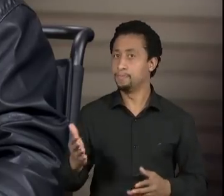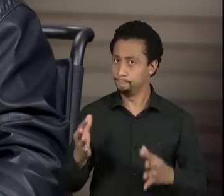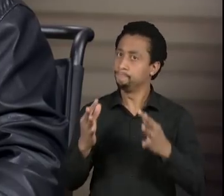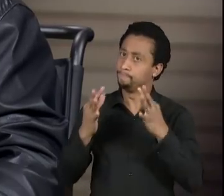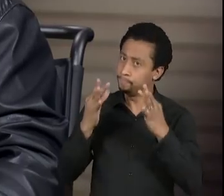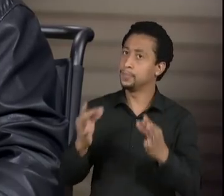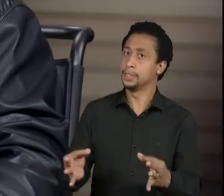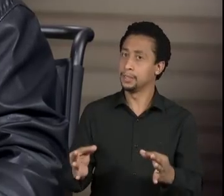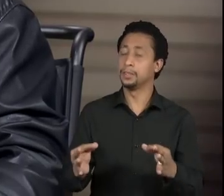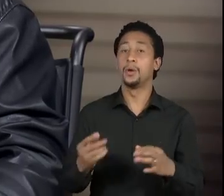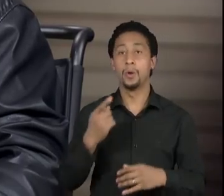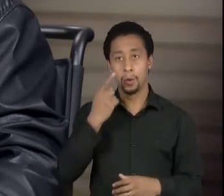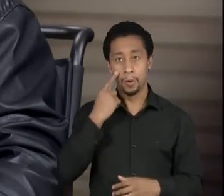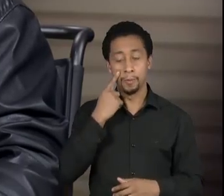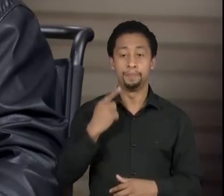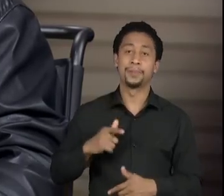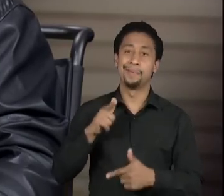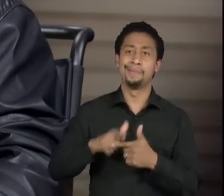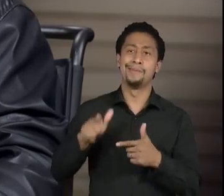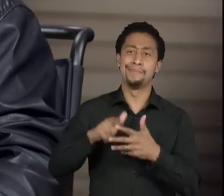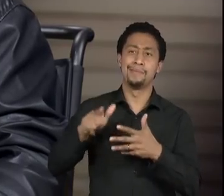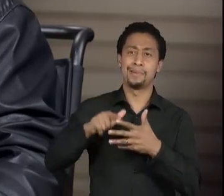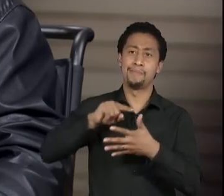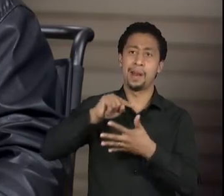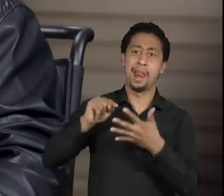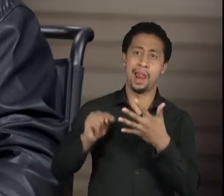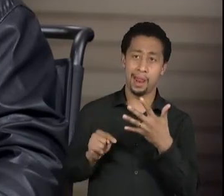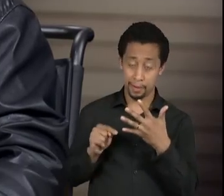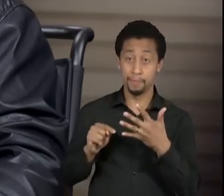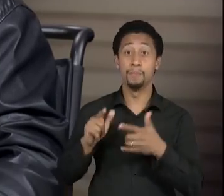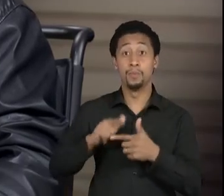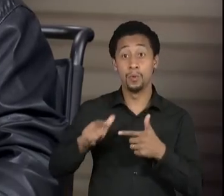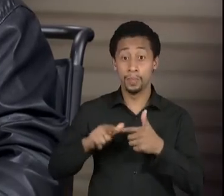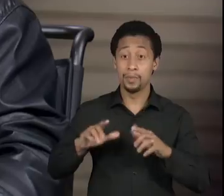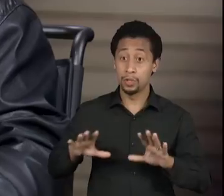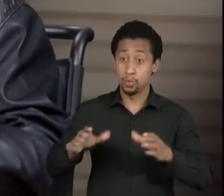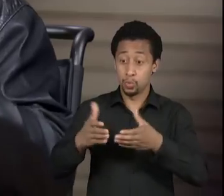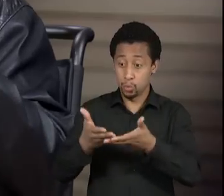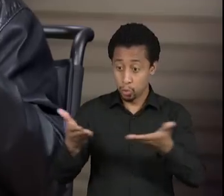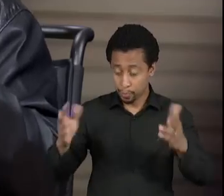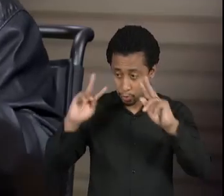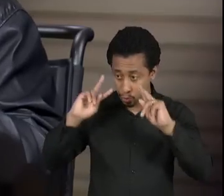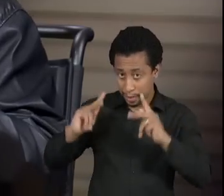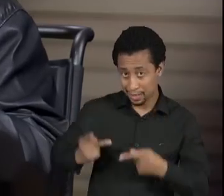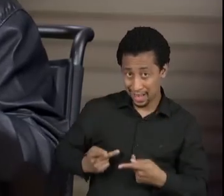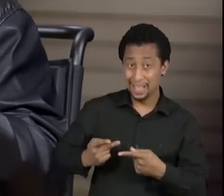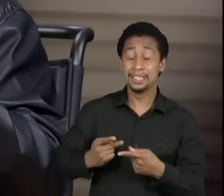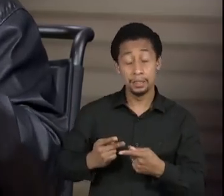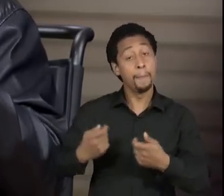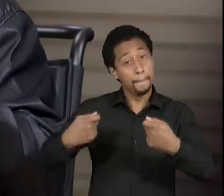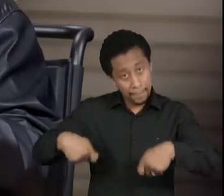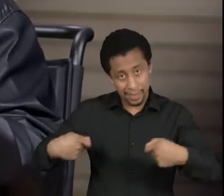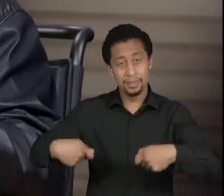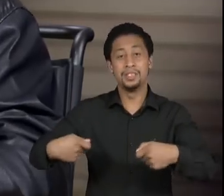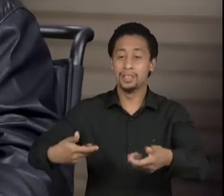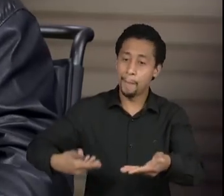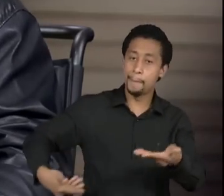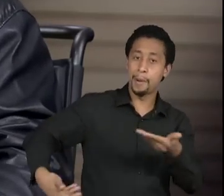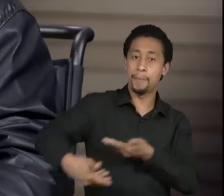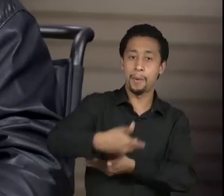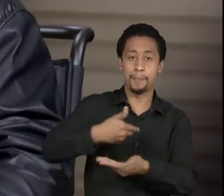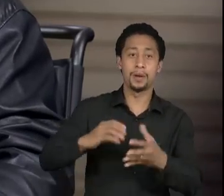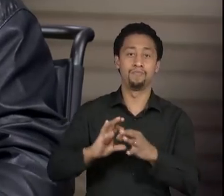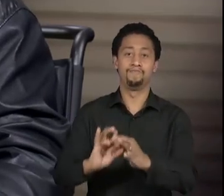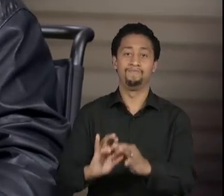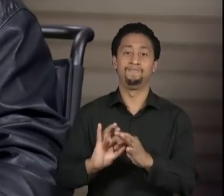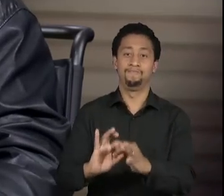a solução dos problemas da humanidade é uma solução coletiva. A escola, para os problemas da educação, é o espaço coletivo que